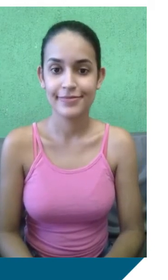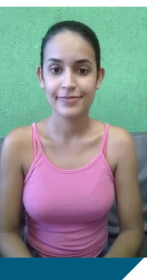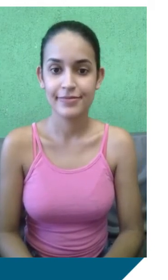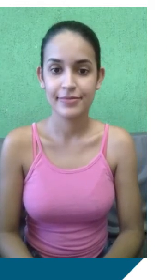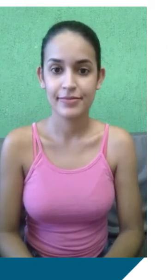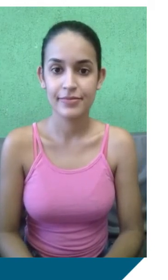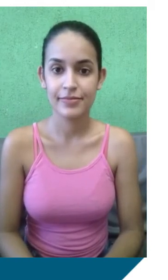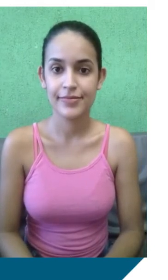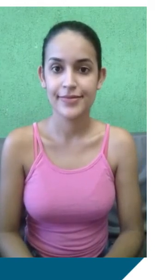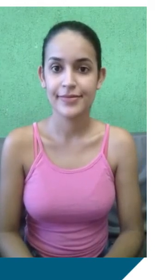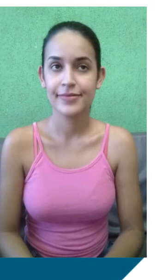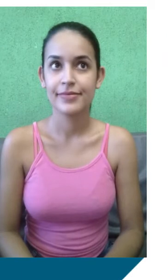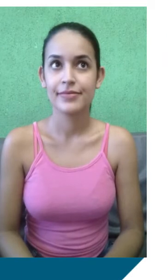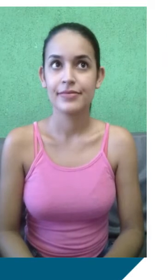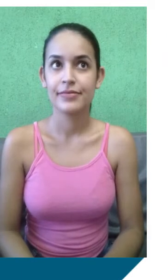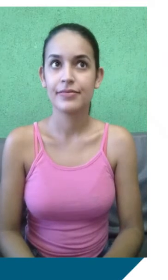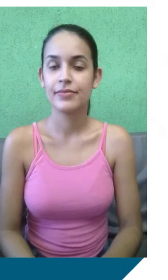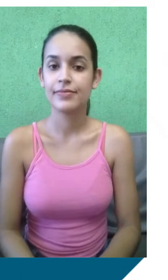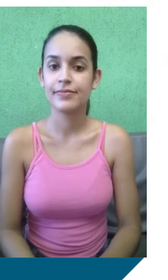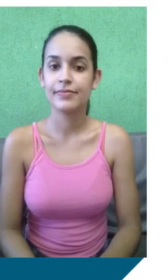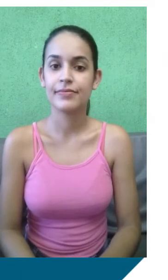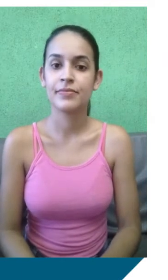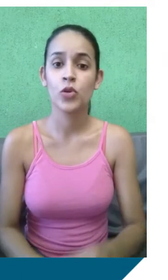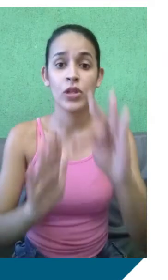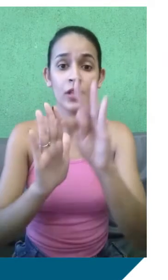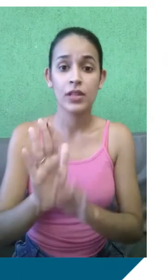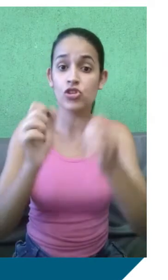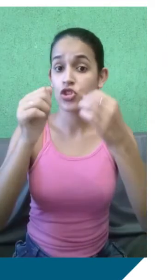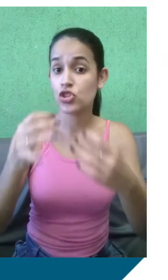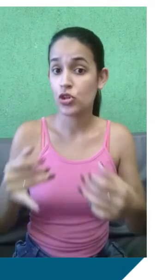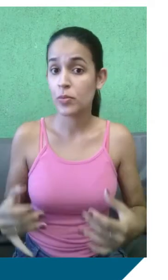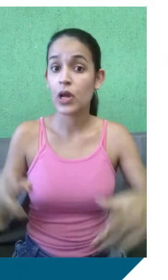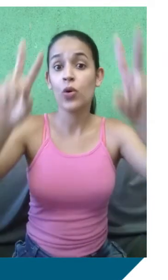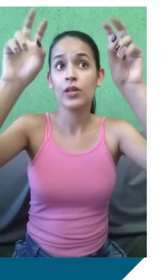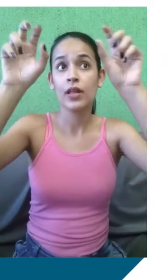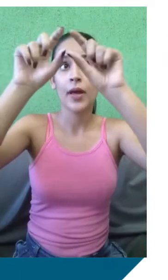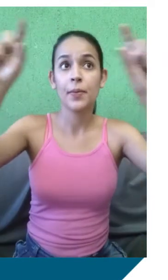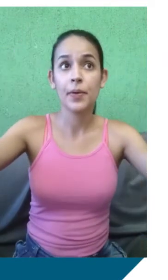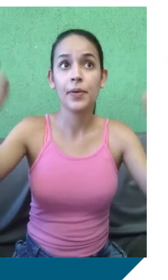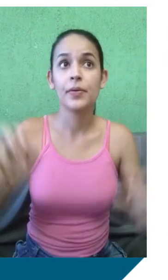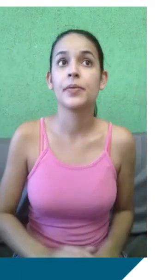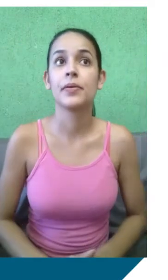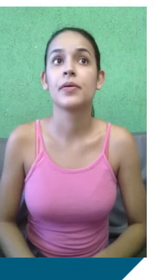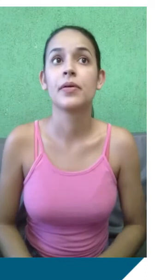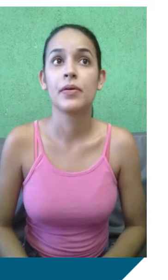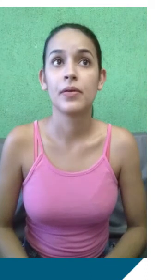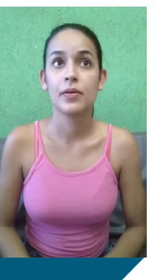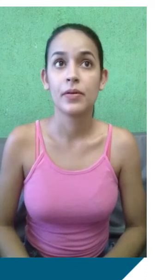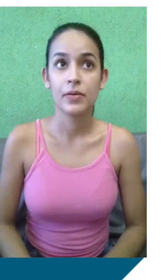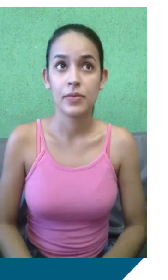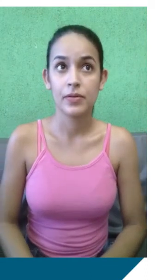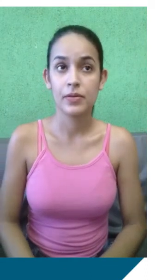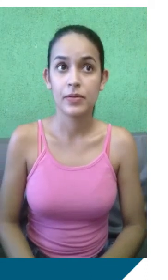notícia, funcionando como uma espécie de complemento do título. Nesse texto, o lead aparece em itálico abaixo